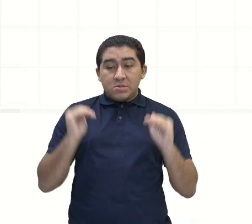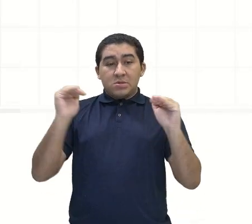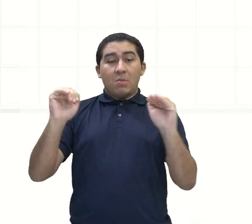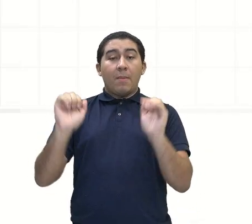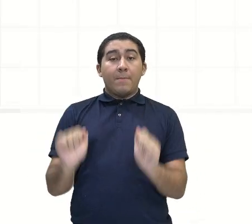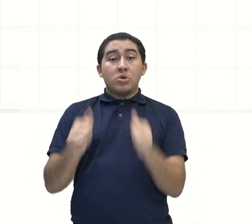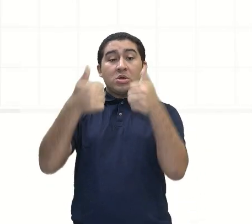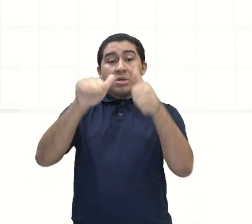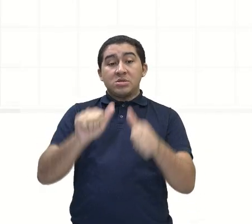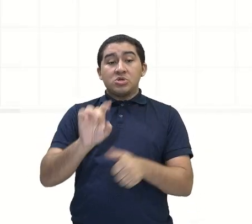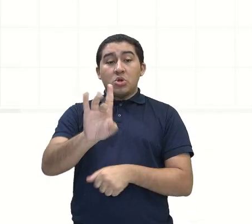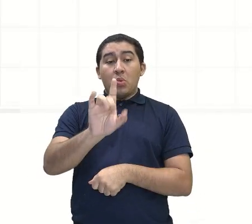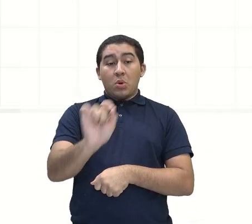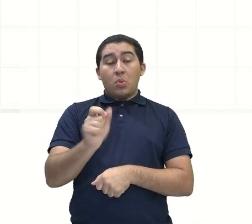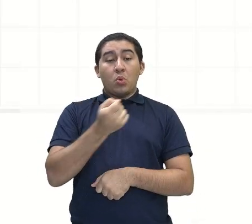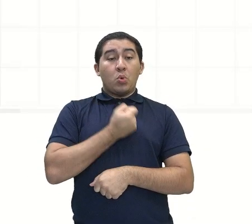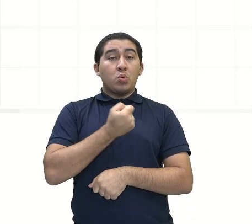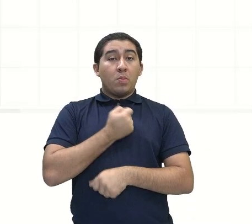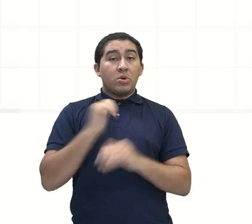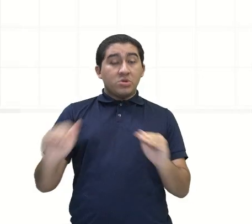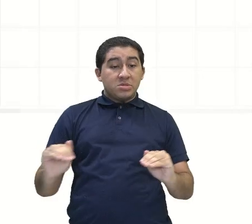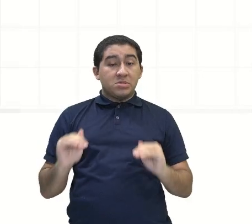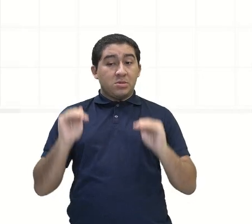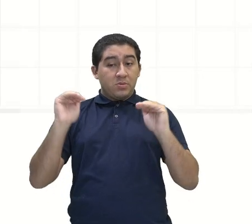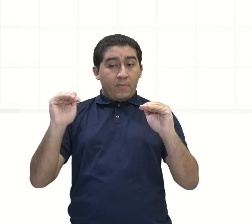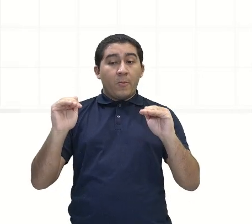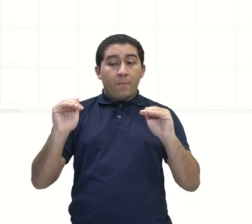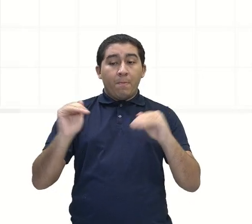analisar somente os números da parte de cima da